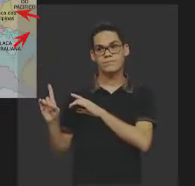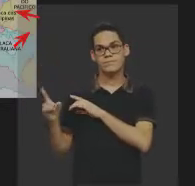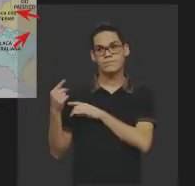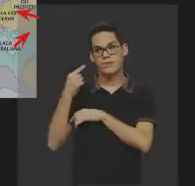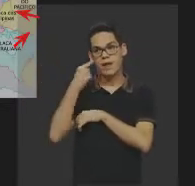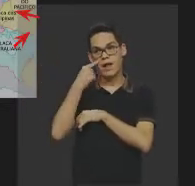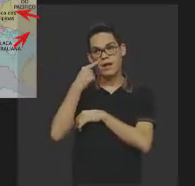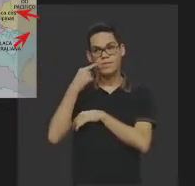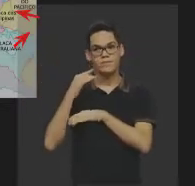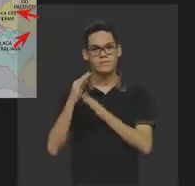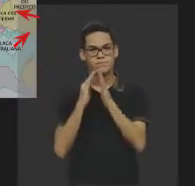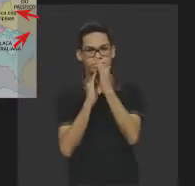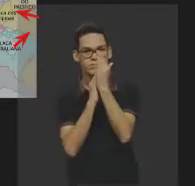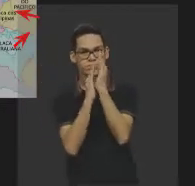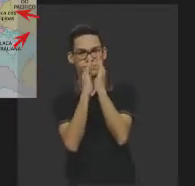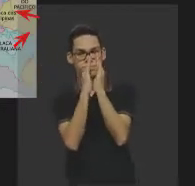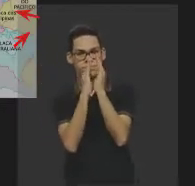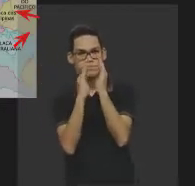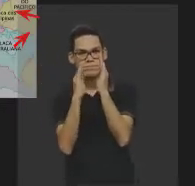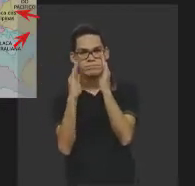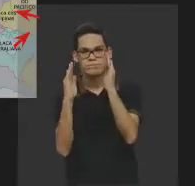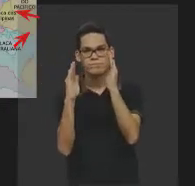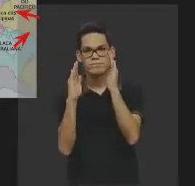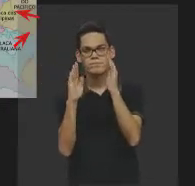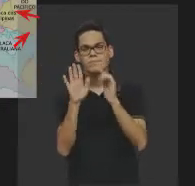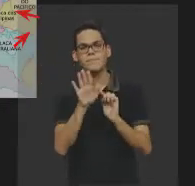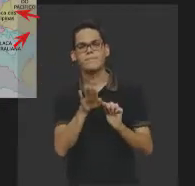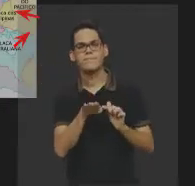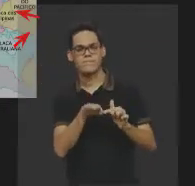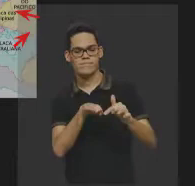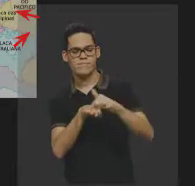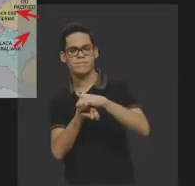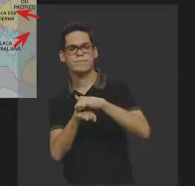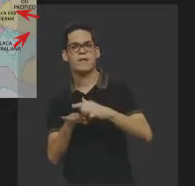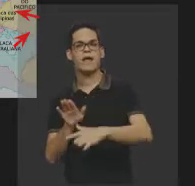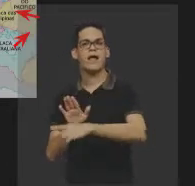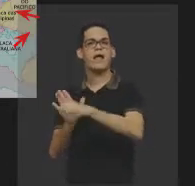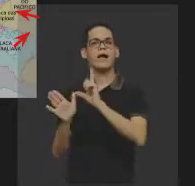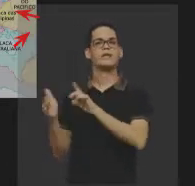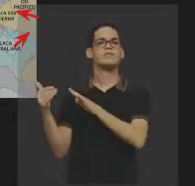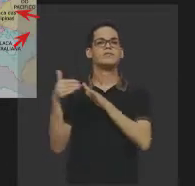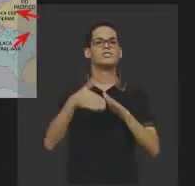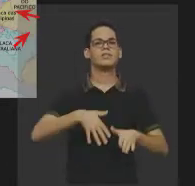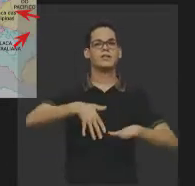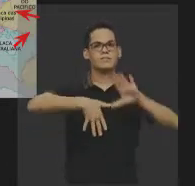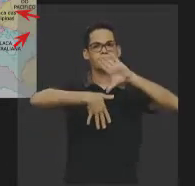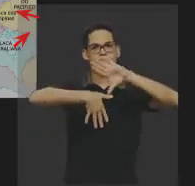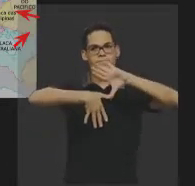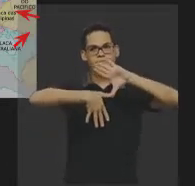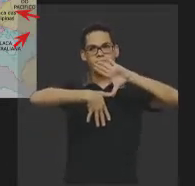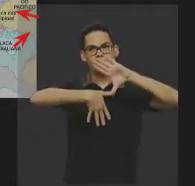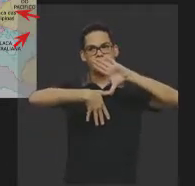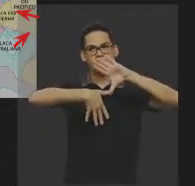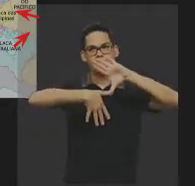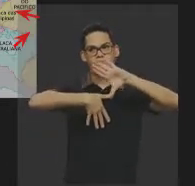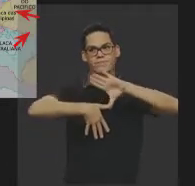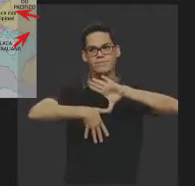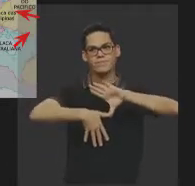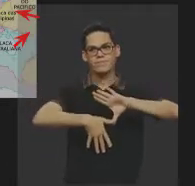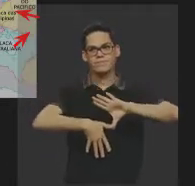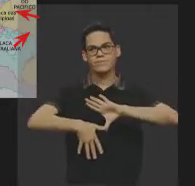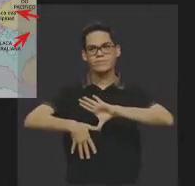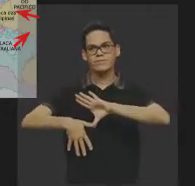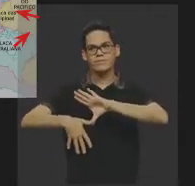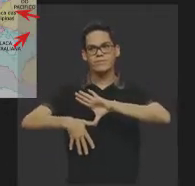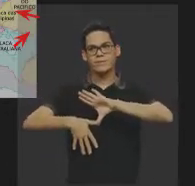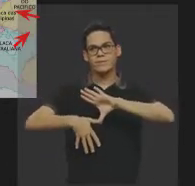vê que tem um espaço muito grande aí antes de chegar no continente americano. E logo no início aí do continente americano, olhando